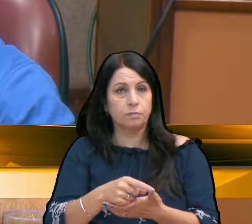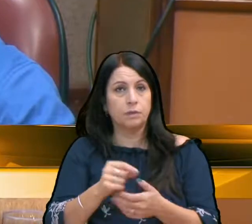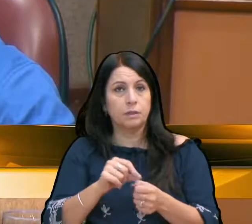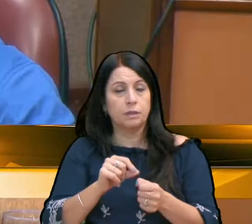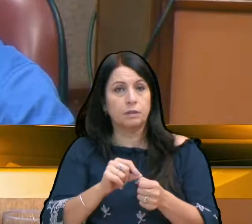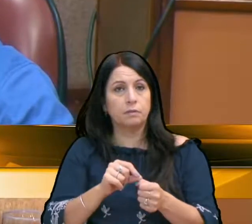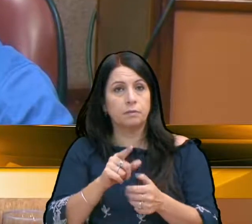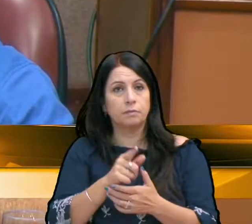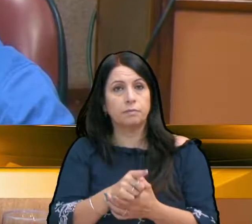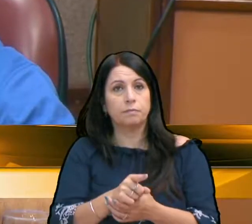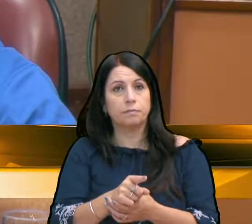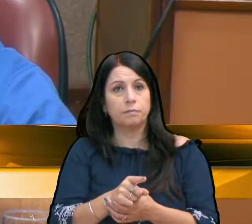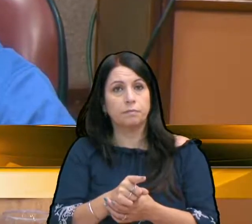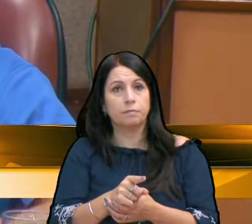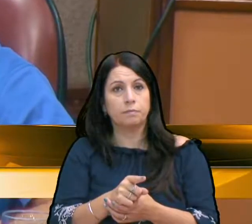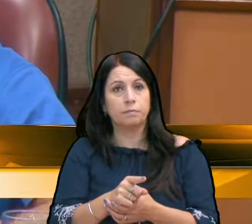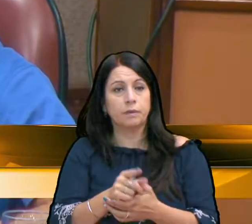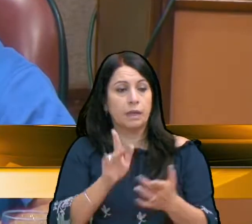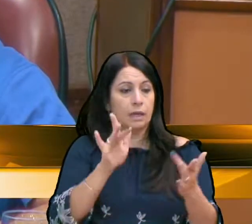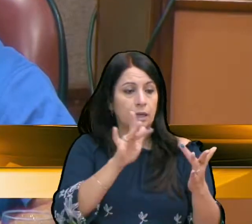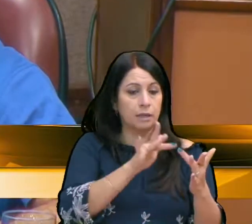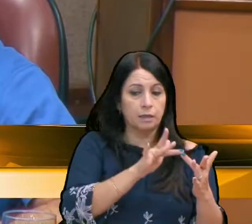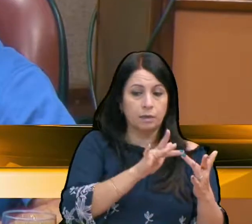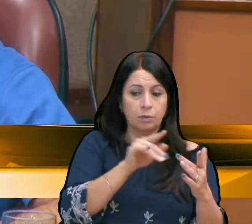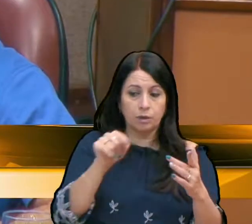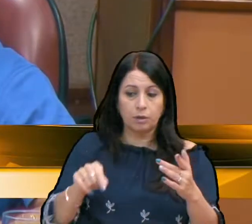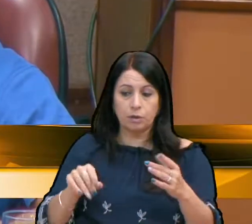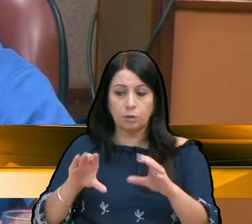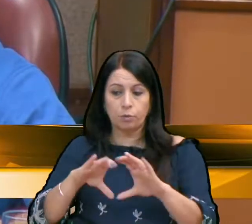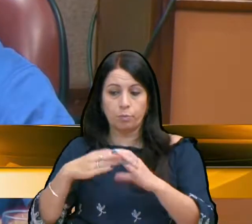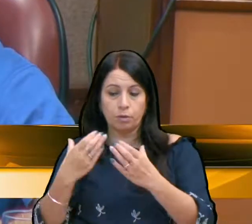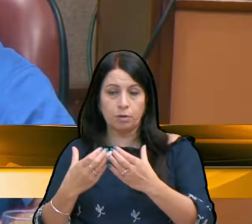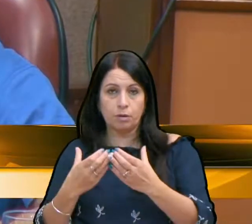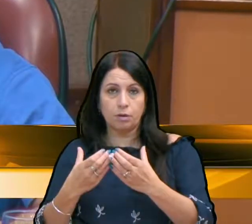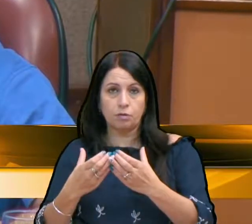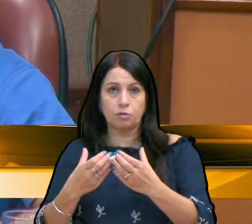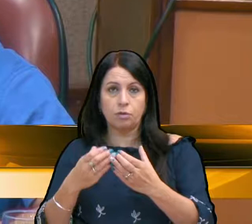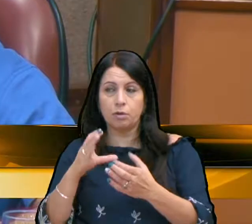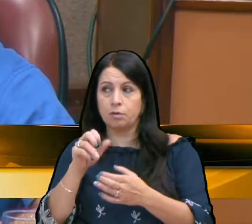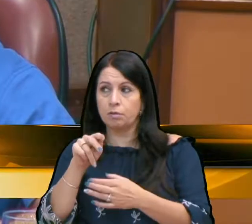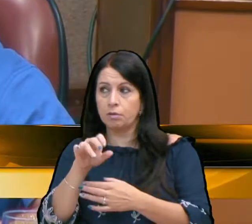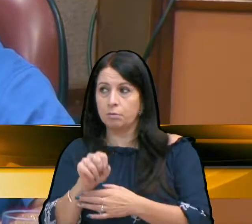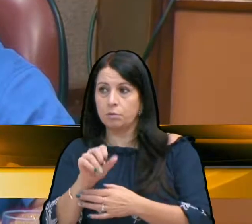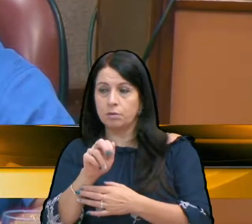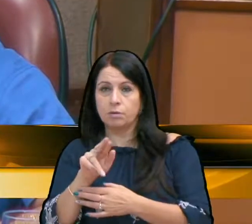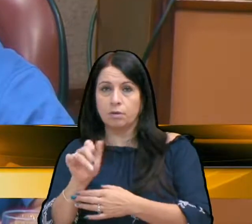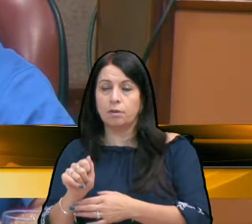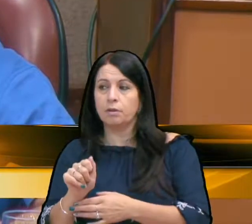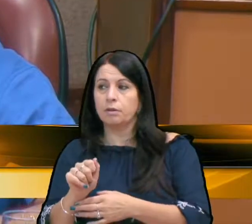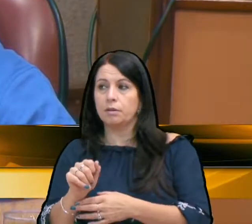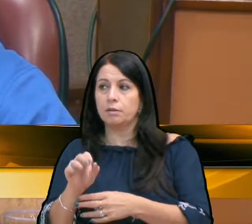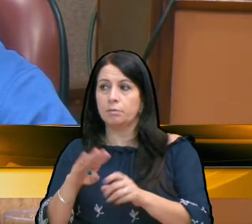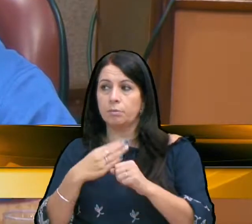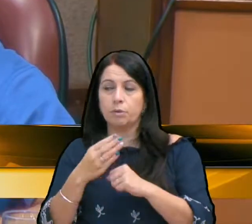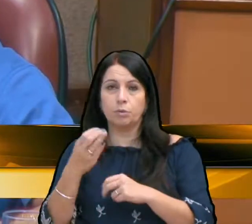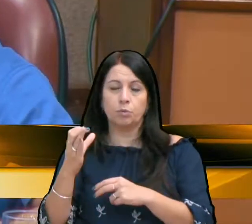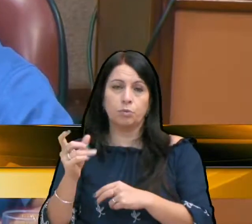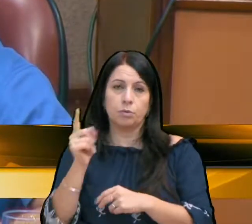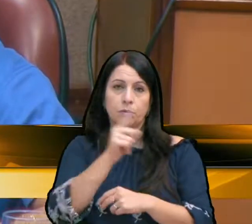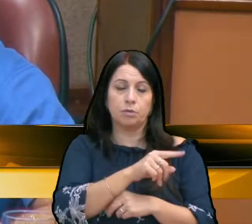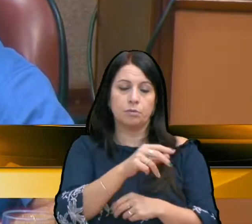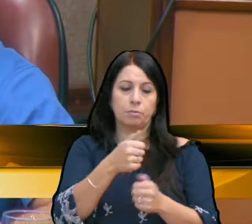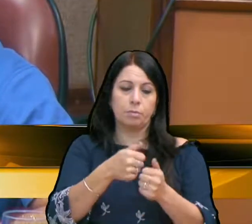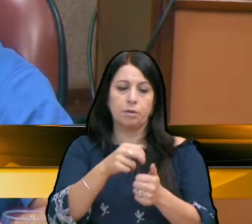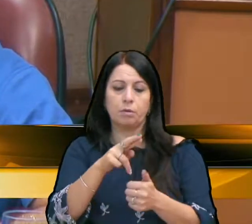faz ligação, né, à comunidade aí do bairro Campos da Serra, São Luís, Cruzeiro, até liga a Rota do